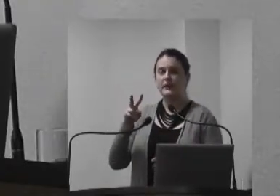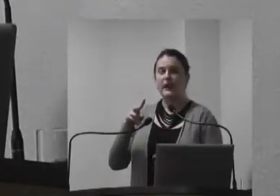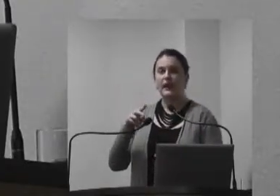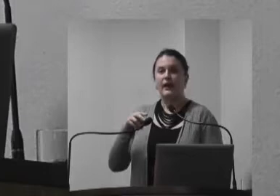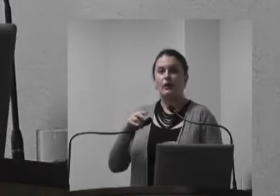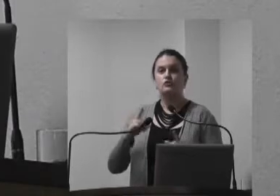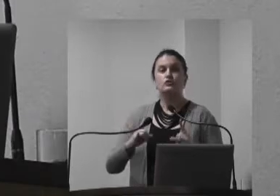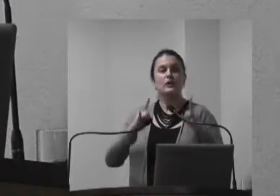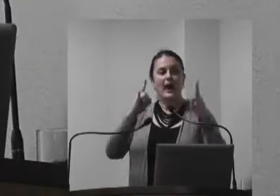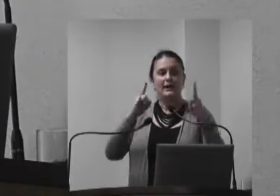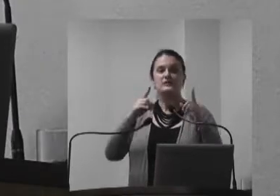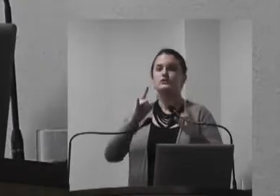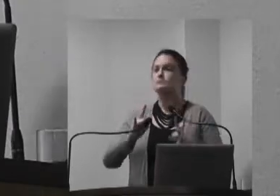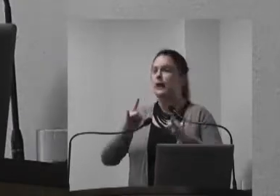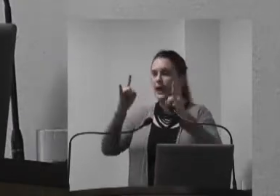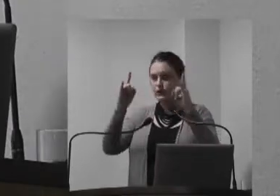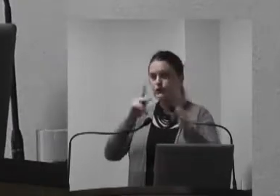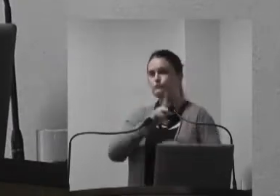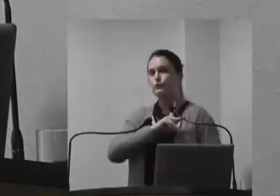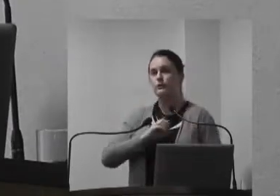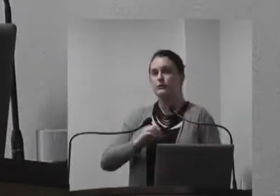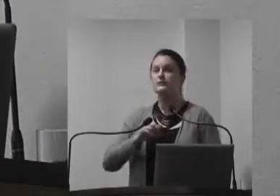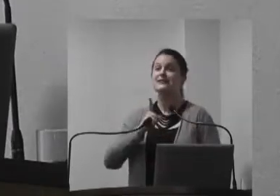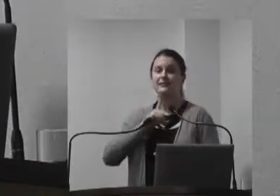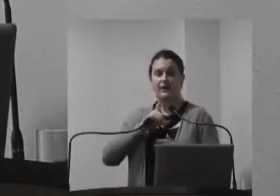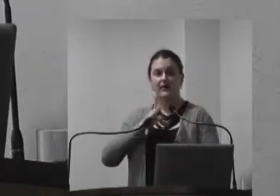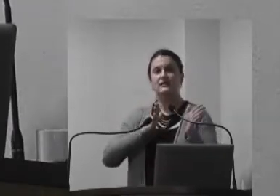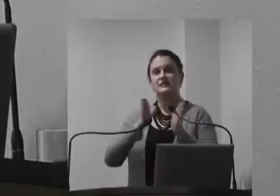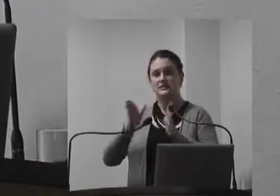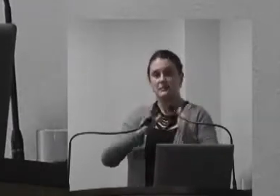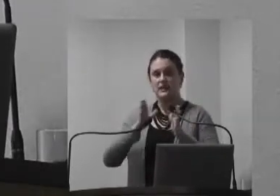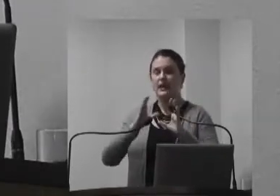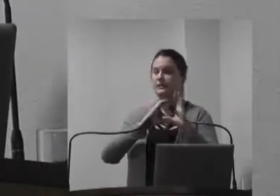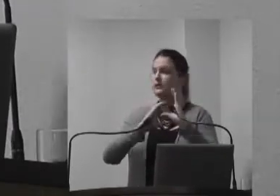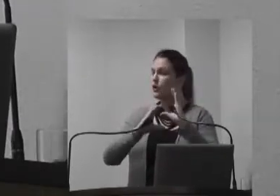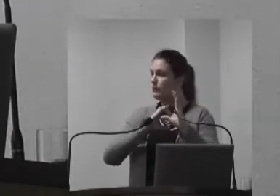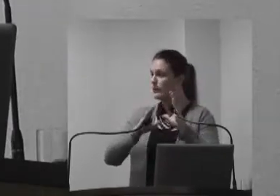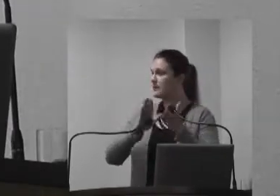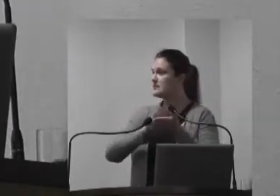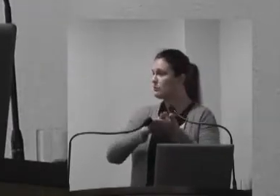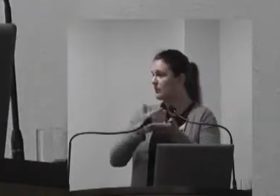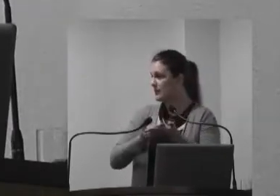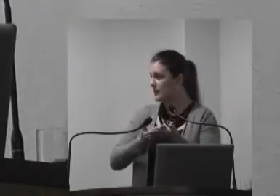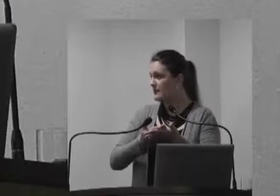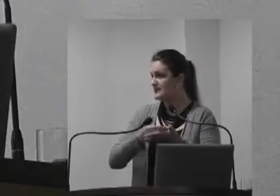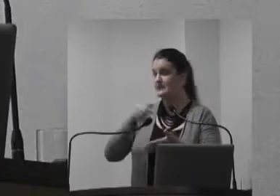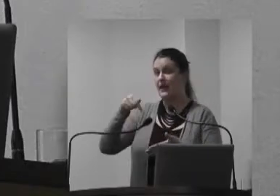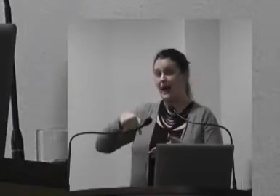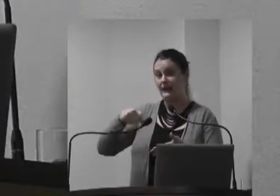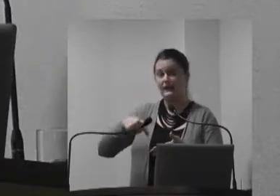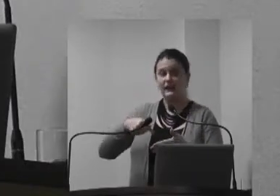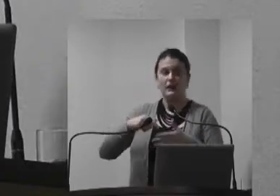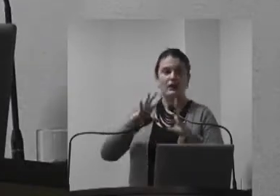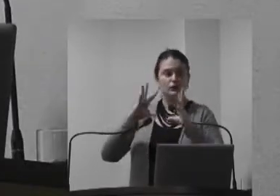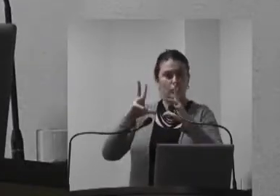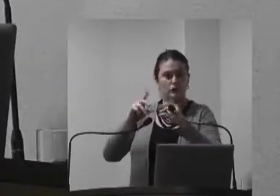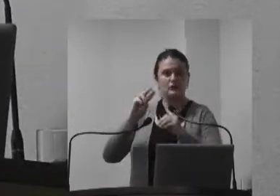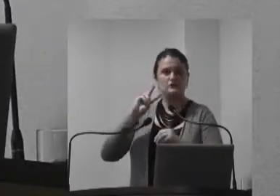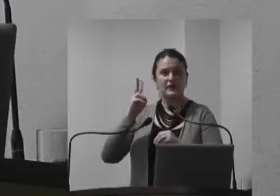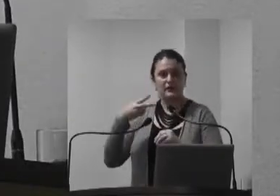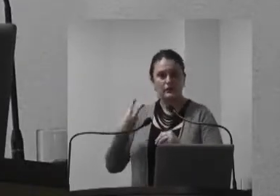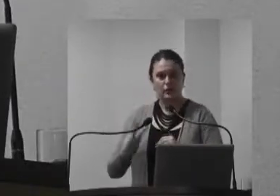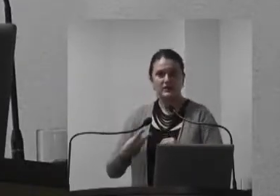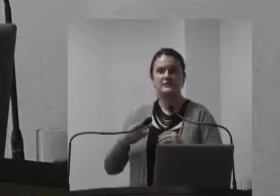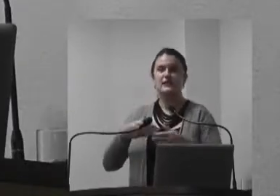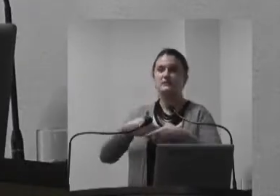verem, os lugares, os prédios públicos que têm acessibilidade de comunicação em Libras, né? Aqui,